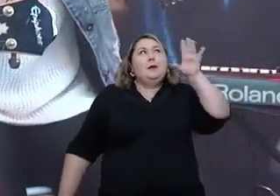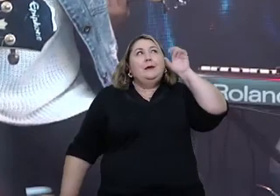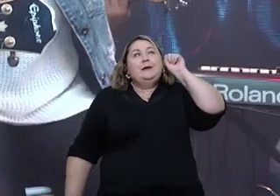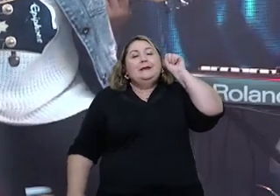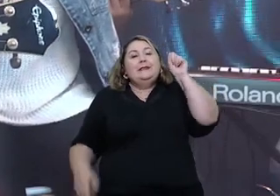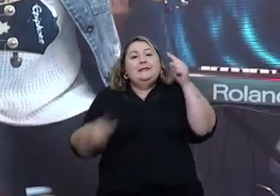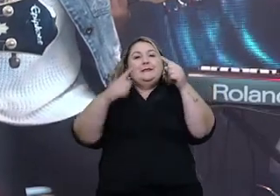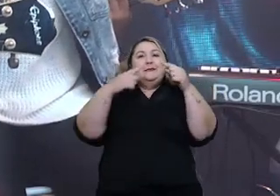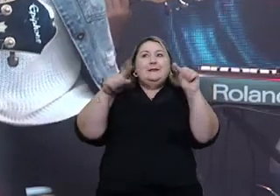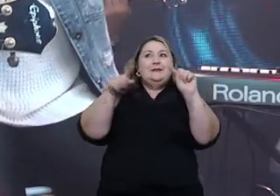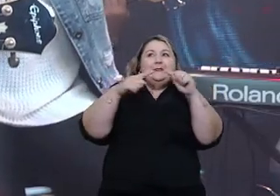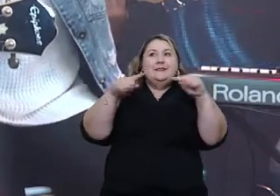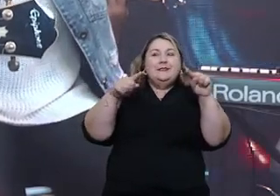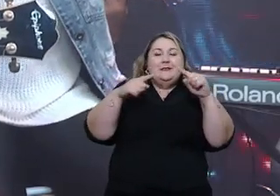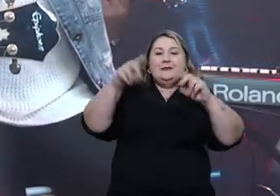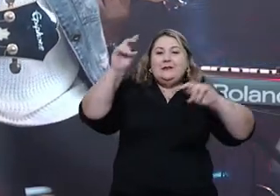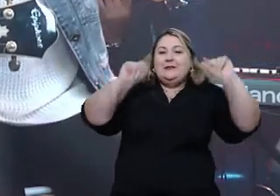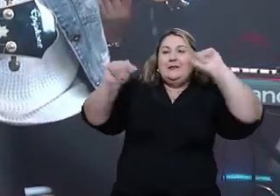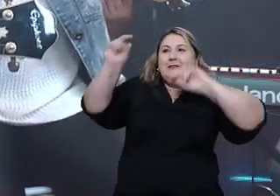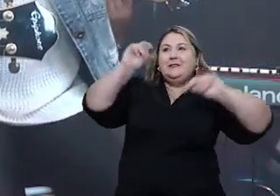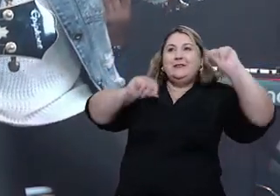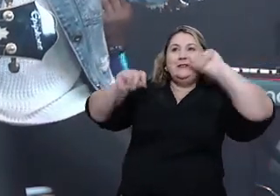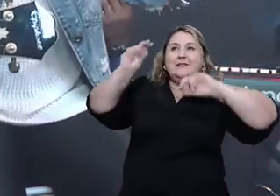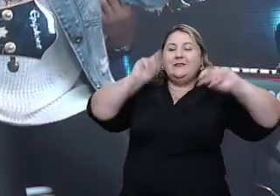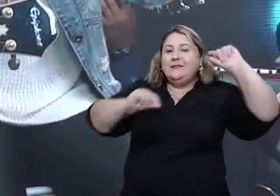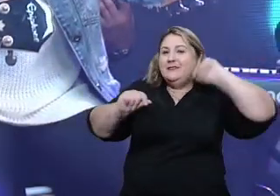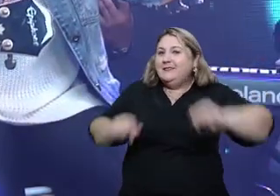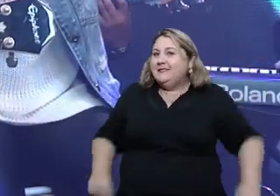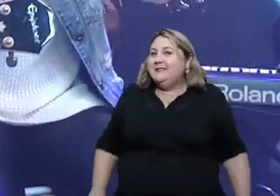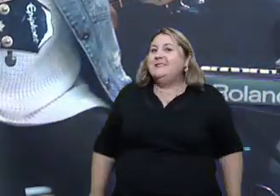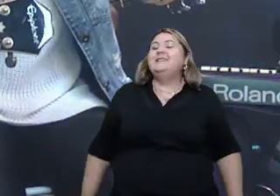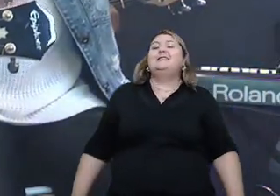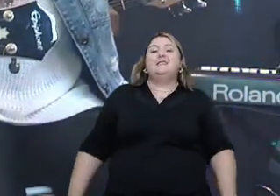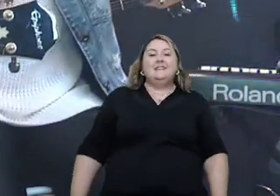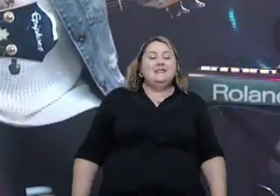mim. A última moda sertaneja que o DJ tocou.